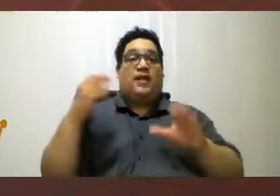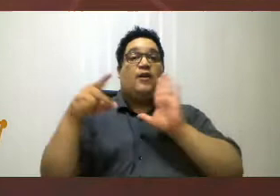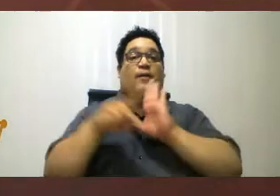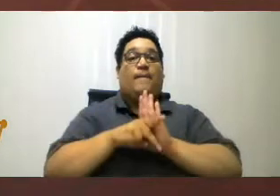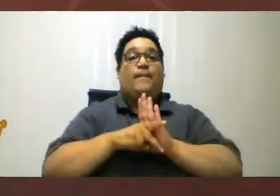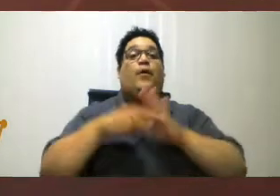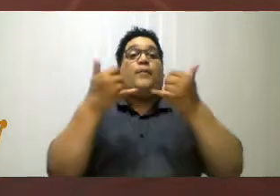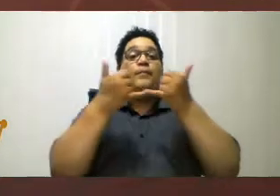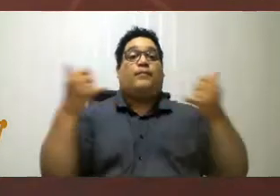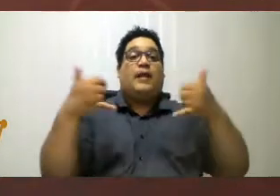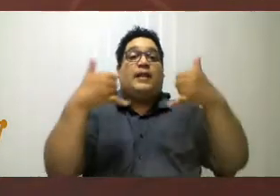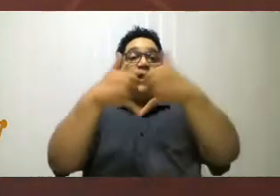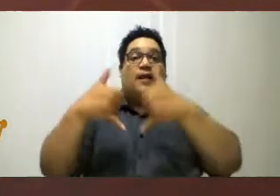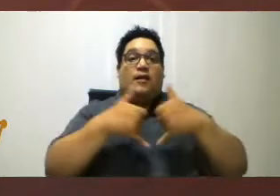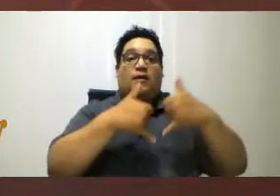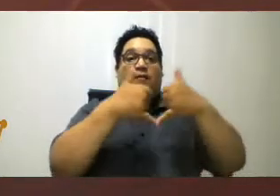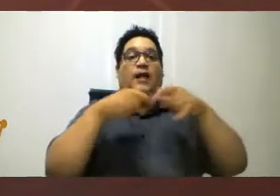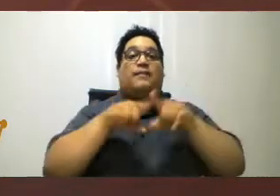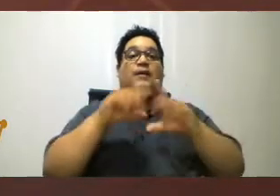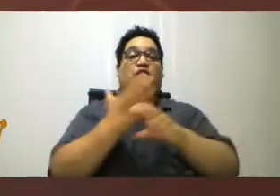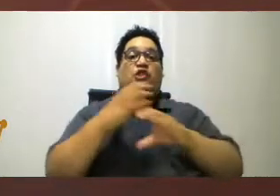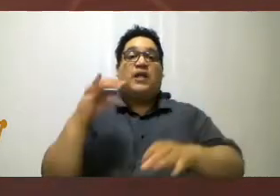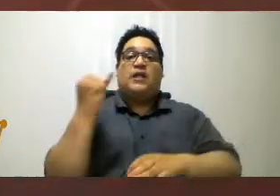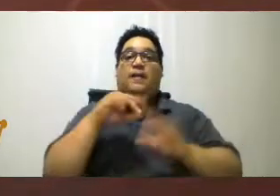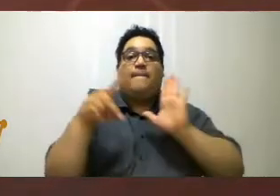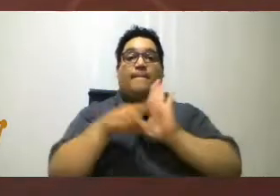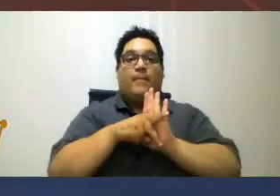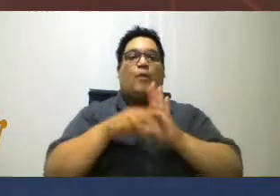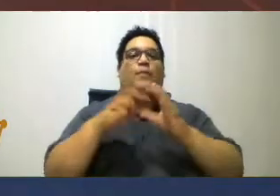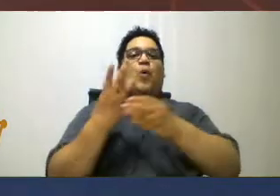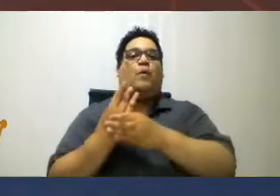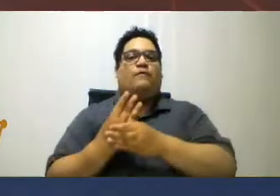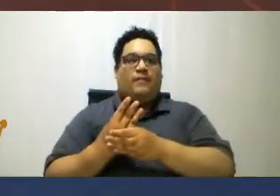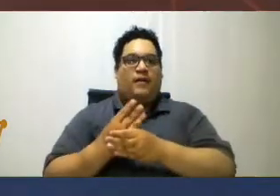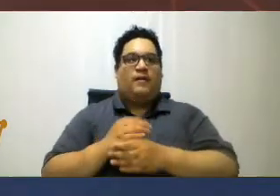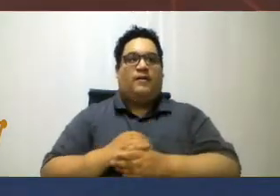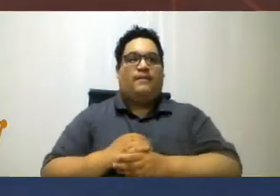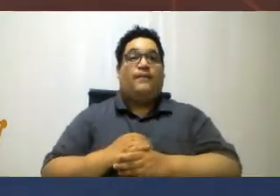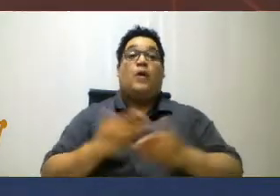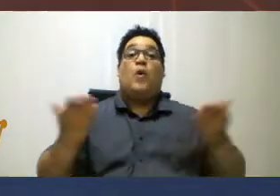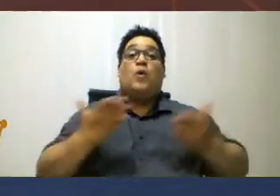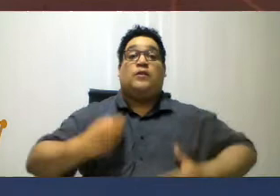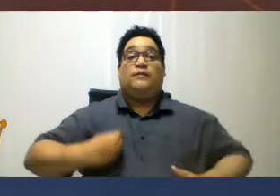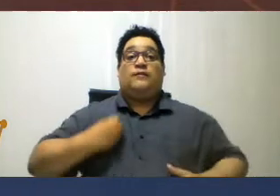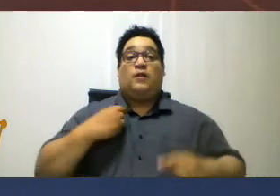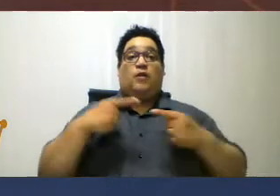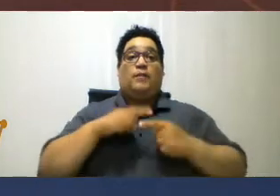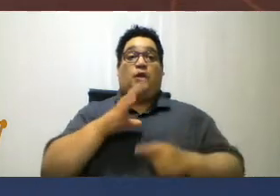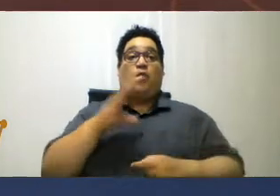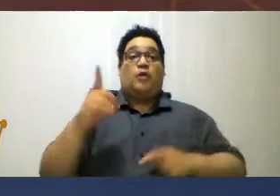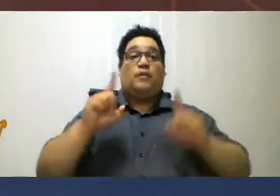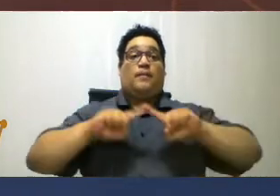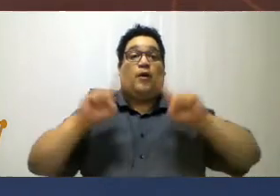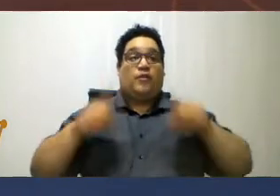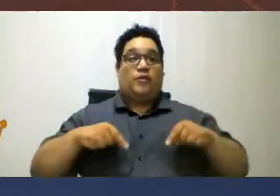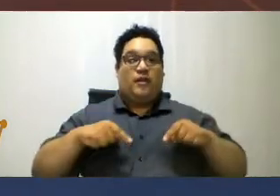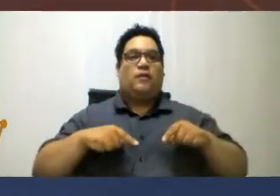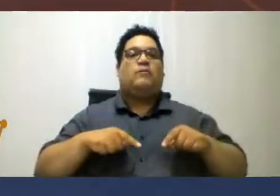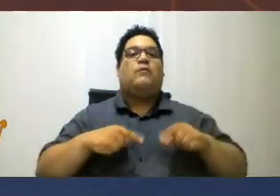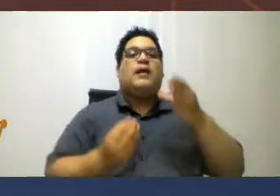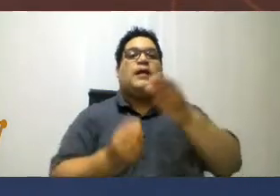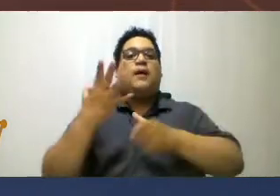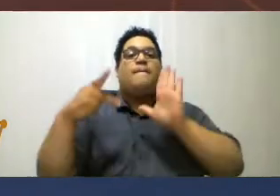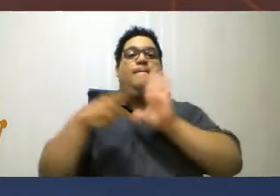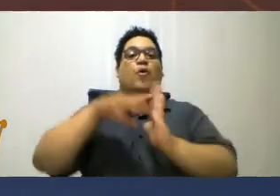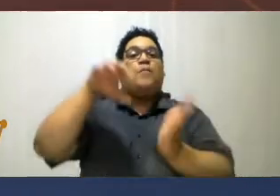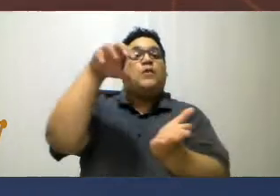Telecomunicações, engenheiro eletricista pela Universidade Federal de Pernambuco. Atualmente é o coordenador de projetos e implantação do